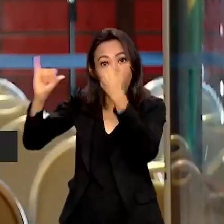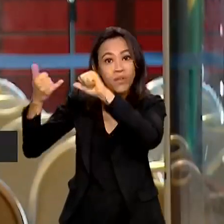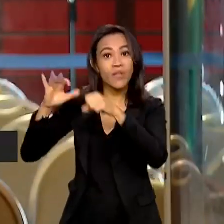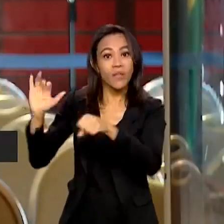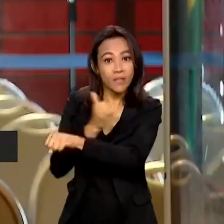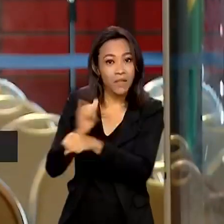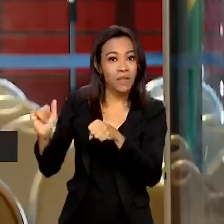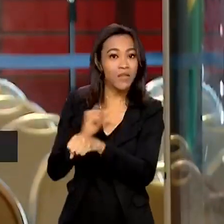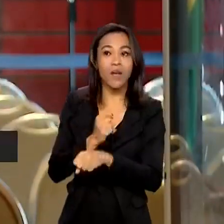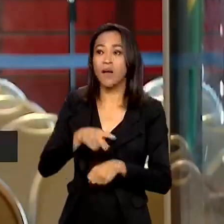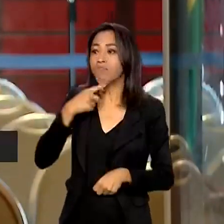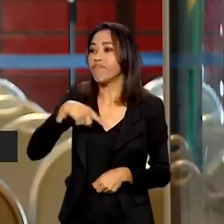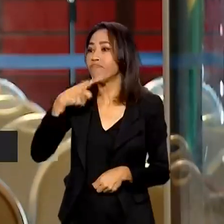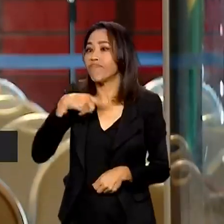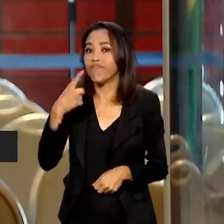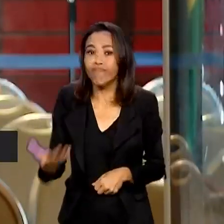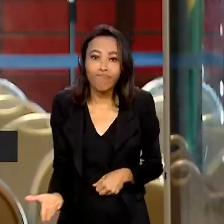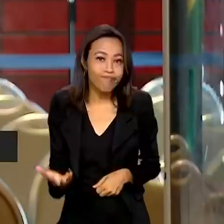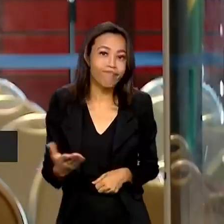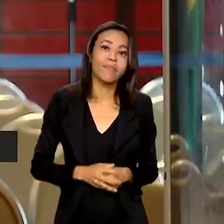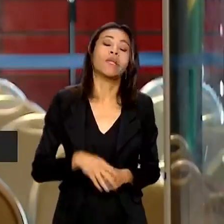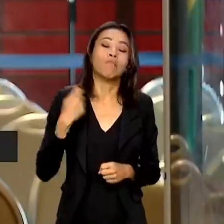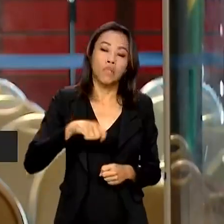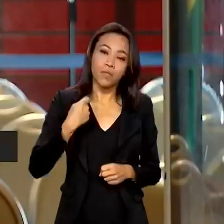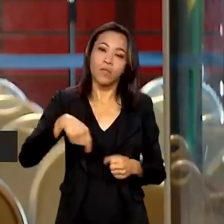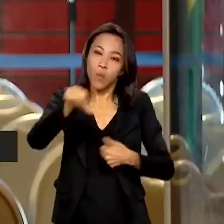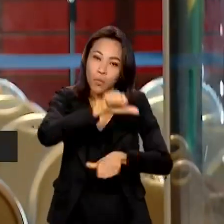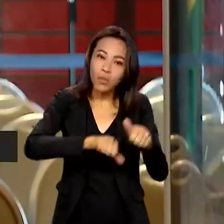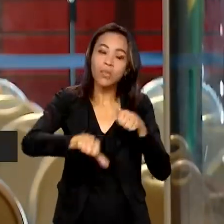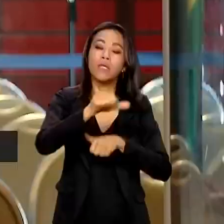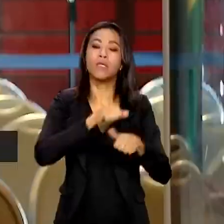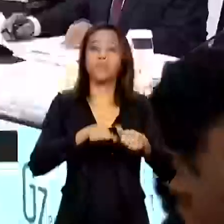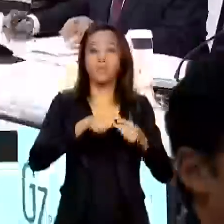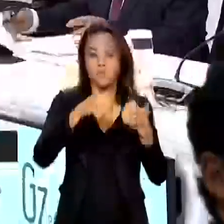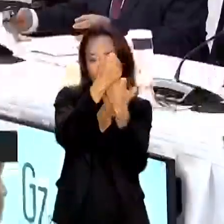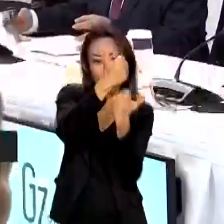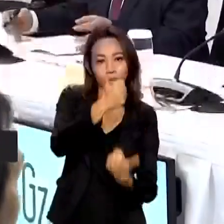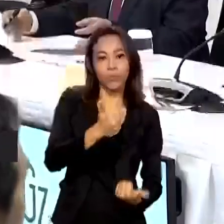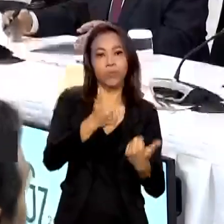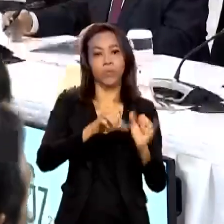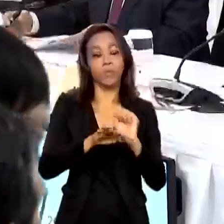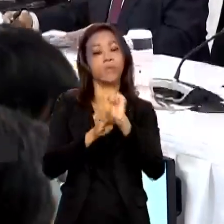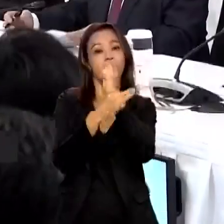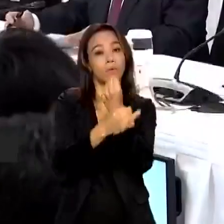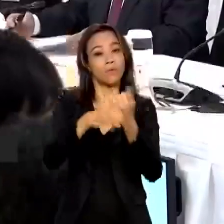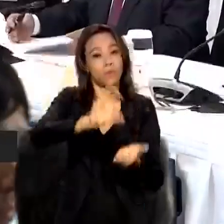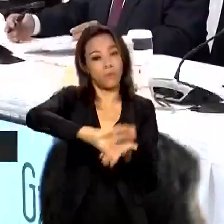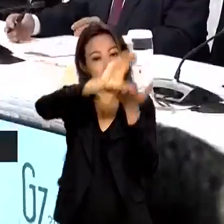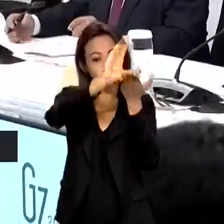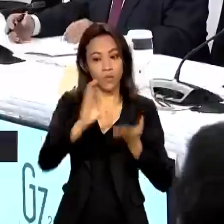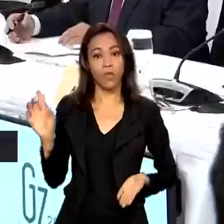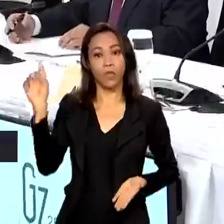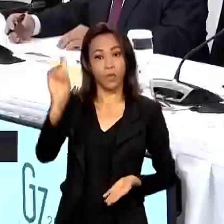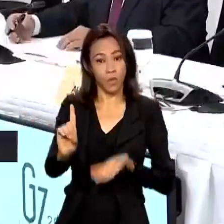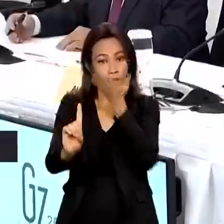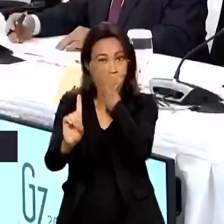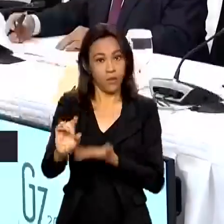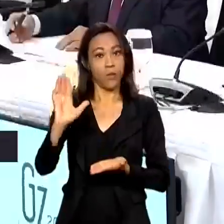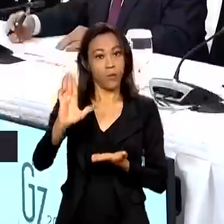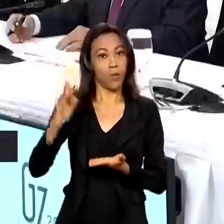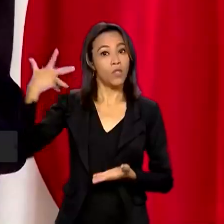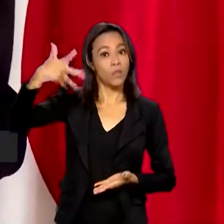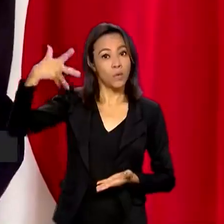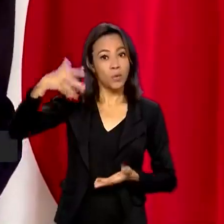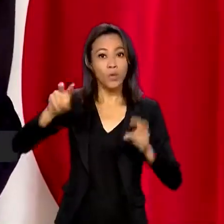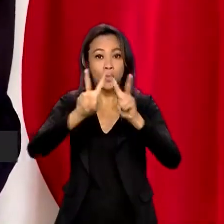funcionando. Lula também pediu a reforma do Conselho de Segurança da ONU. Lula também discursou sobre a crise climática